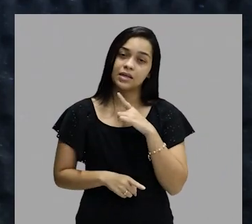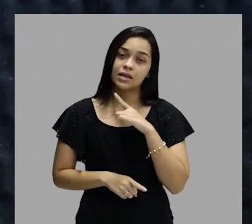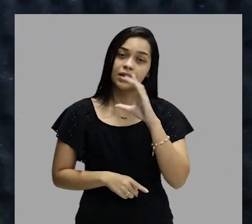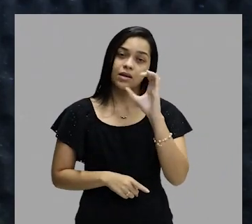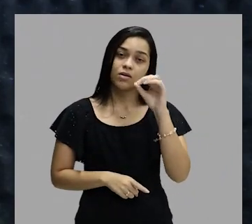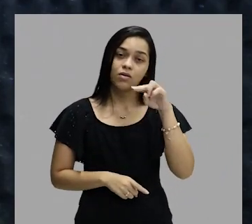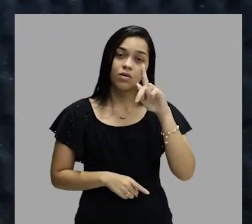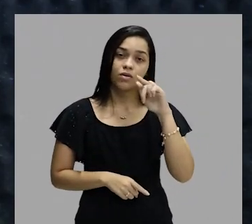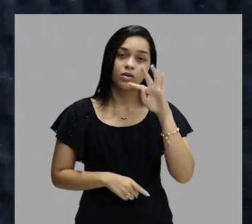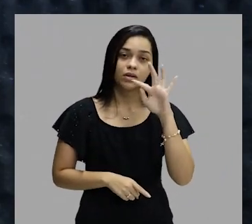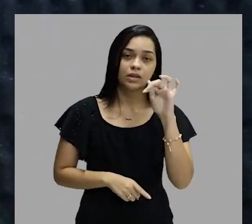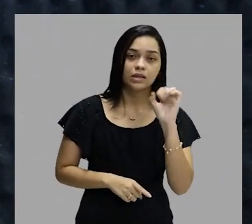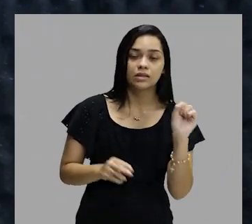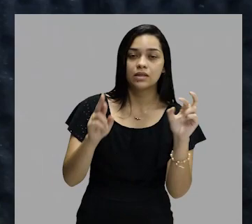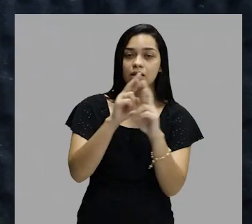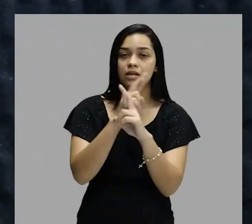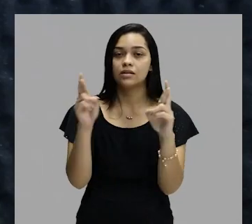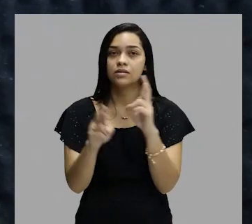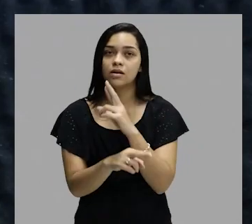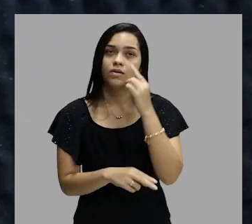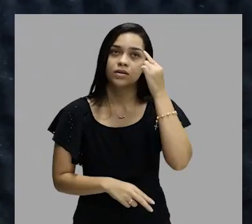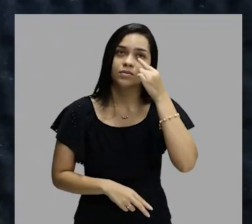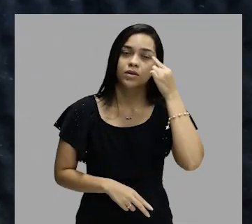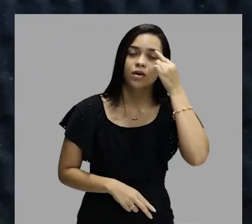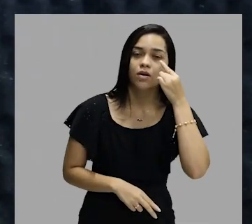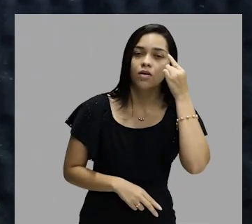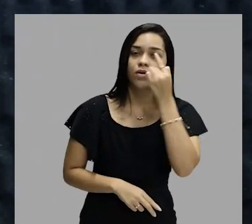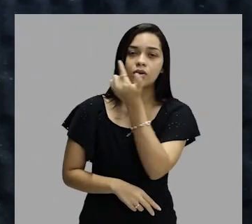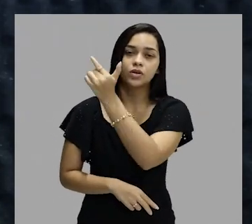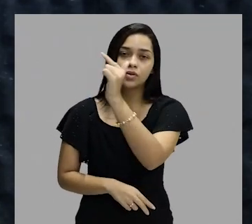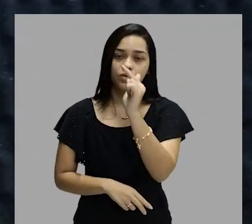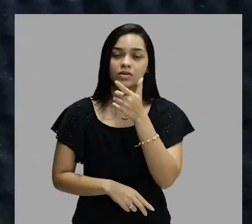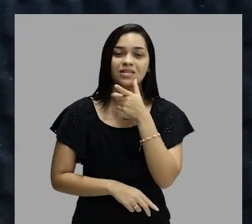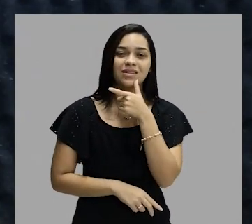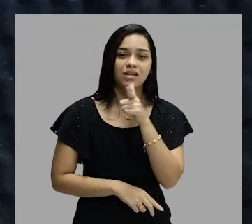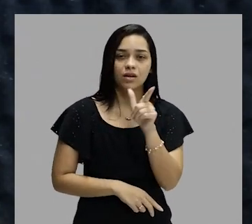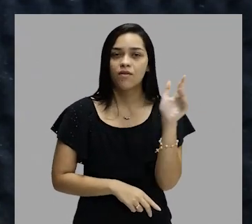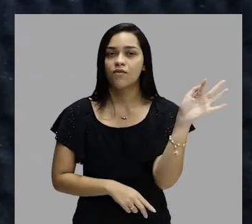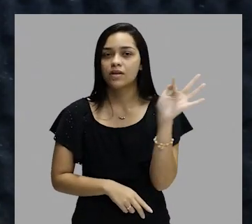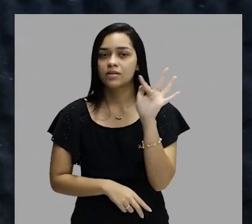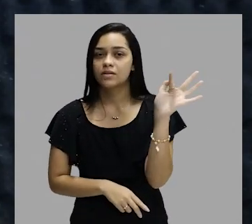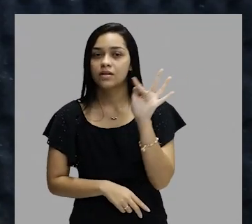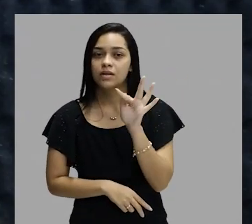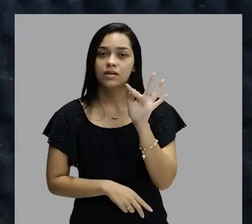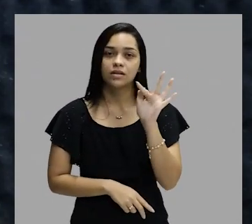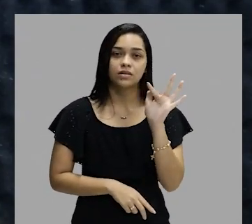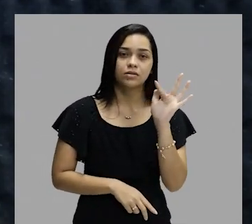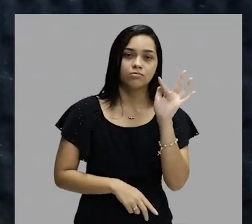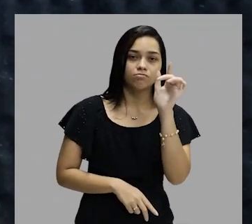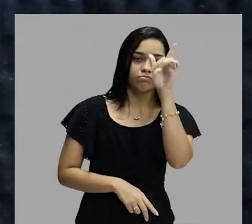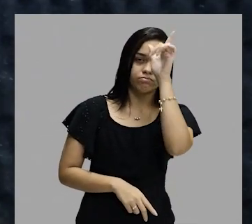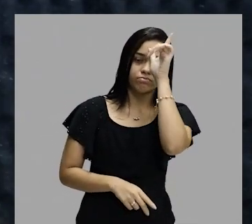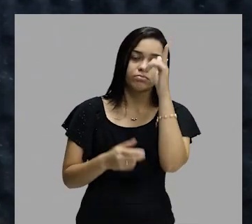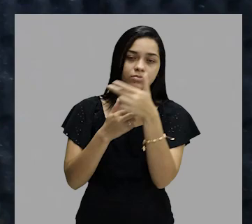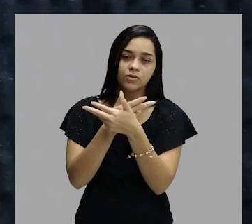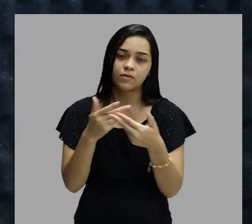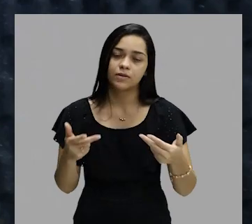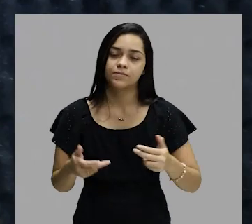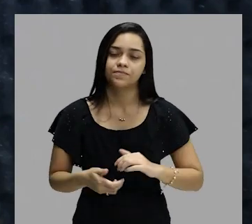cognatas em relação à língua espanhola e outros idiomas, o francês, o alemão e assim por diante, tá